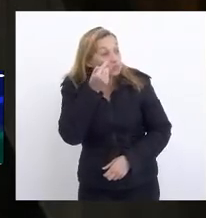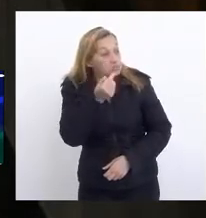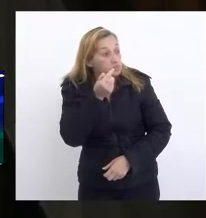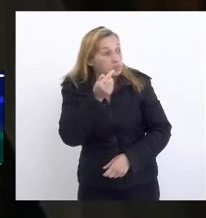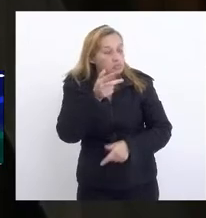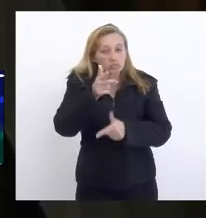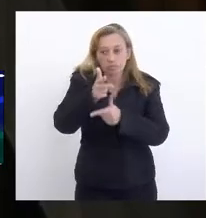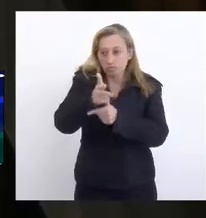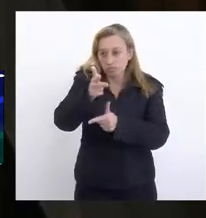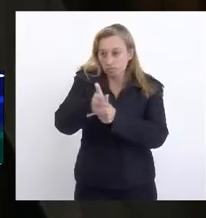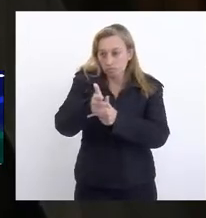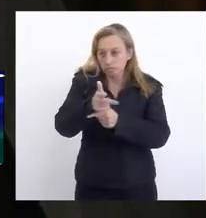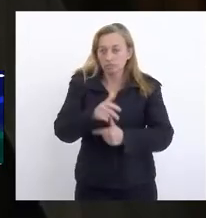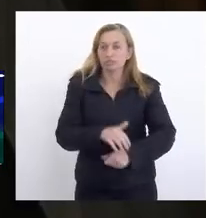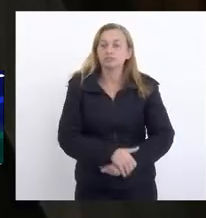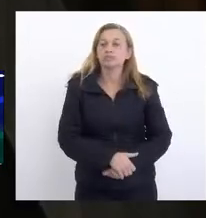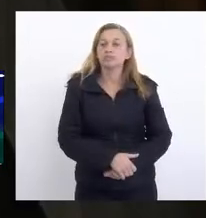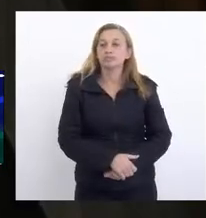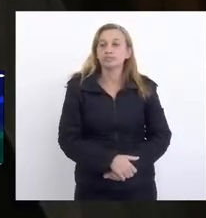vídeos.